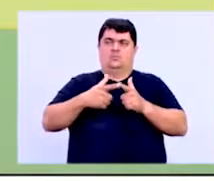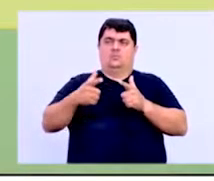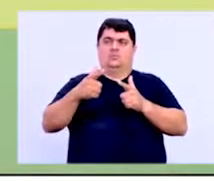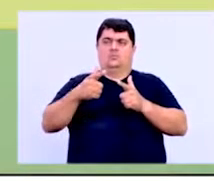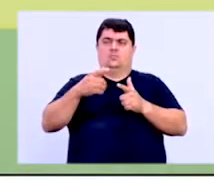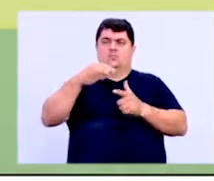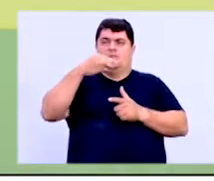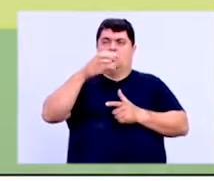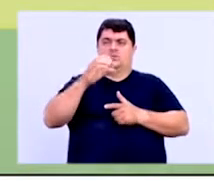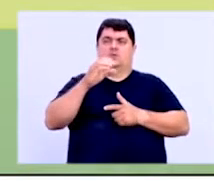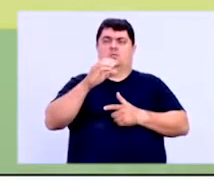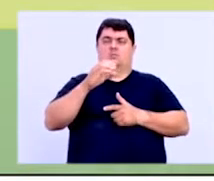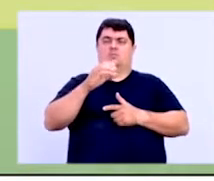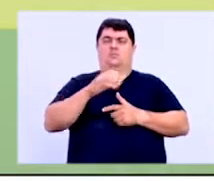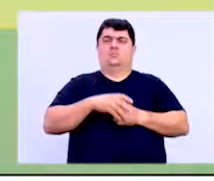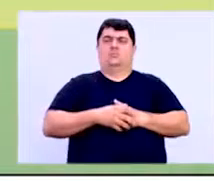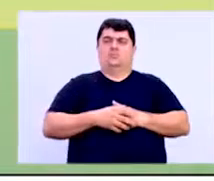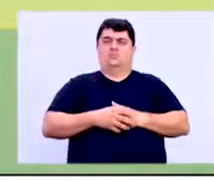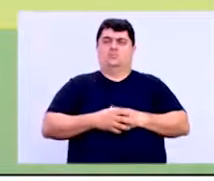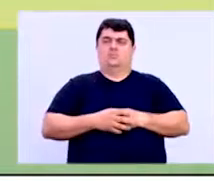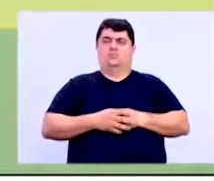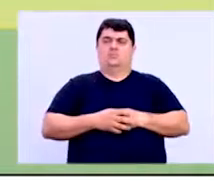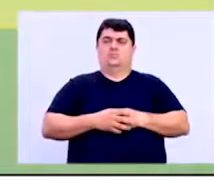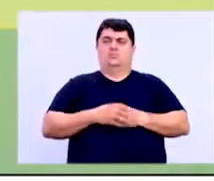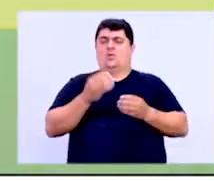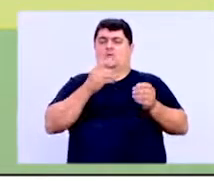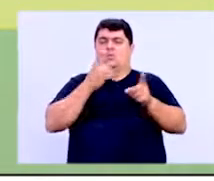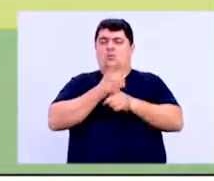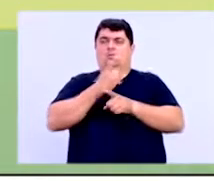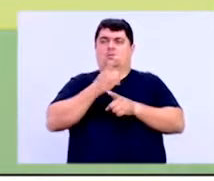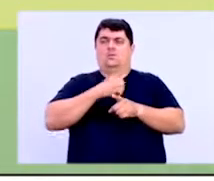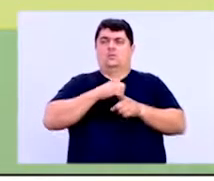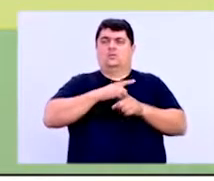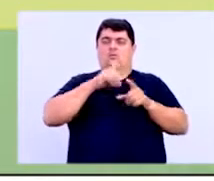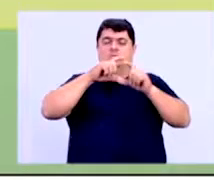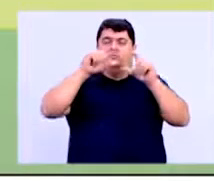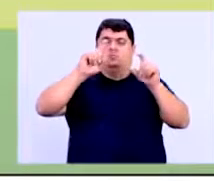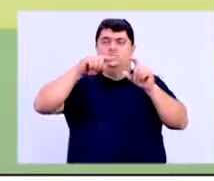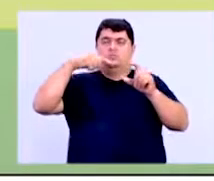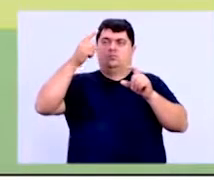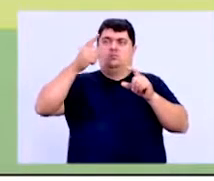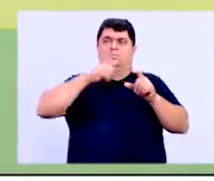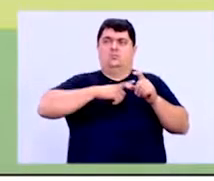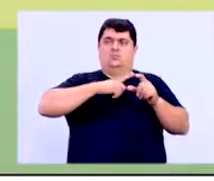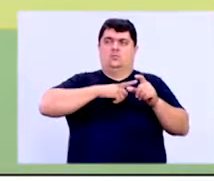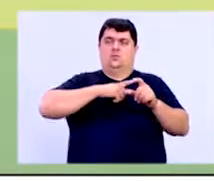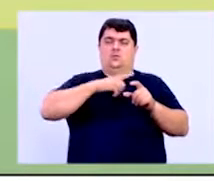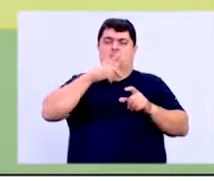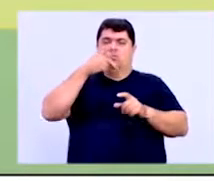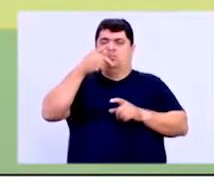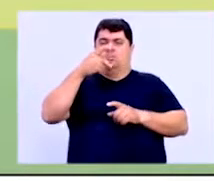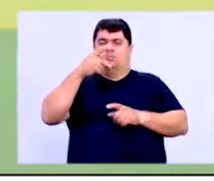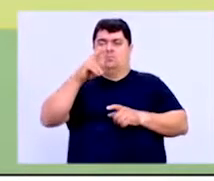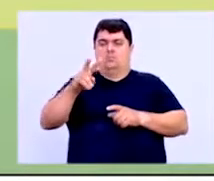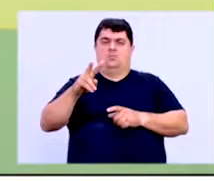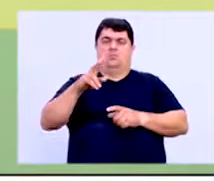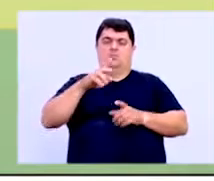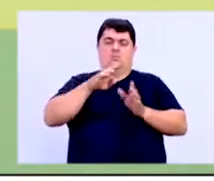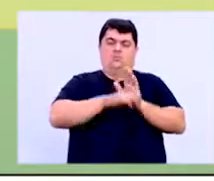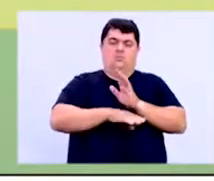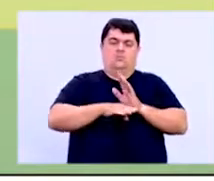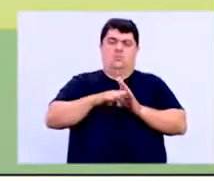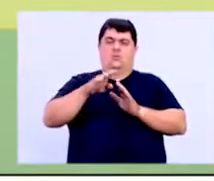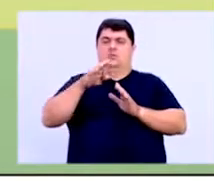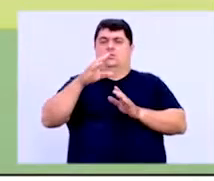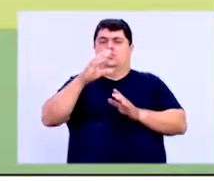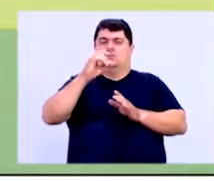Margem de contribuição. Como que a gente achou a margem de contribuição? Aqui em cima, olha. Preço de venda menos